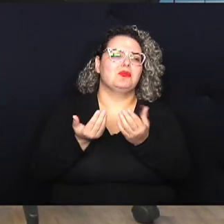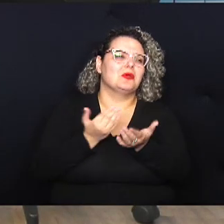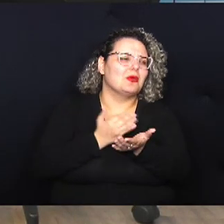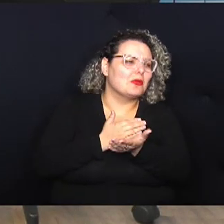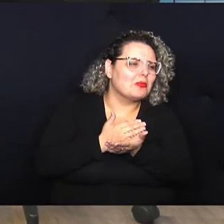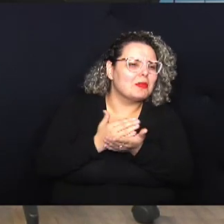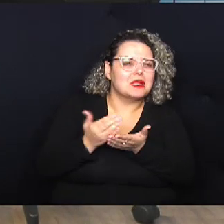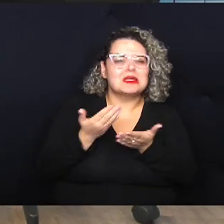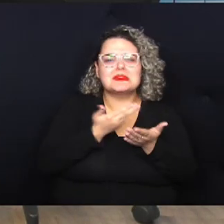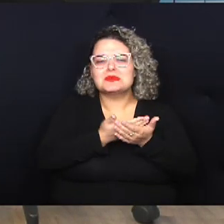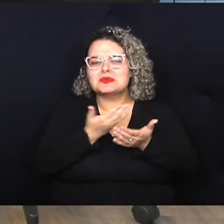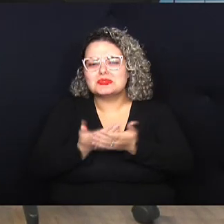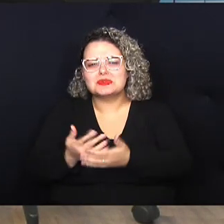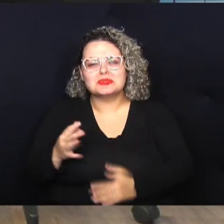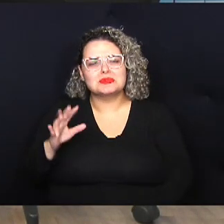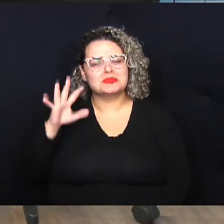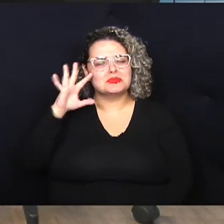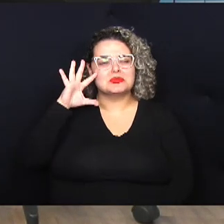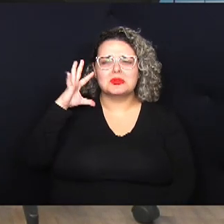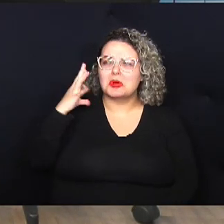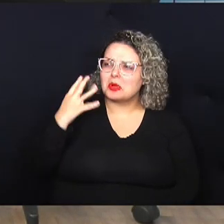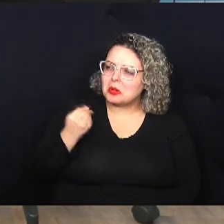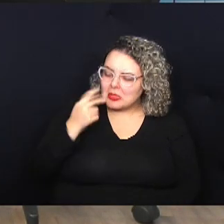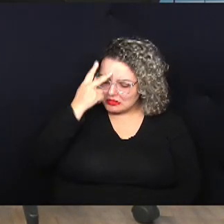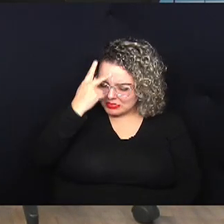do conhecimento?